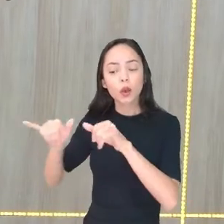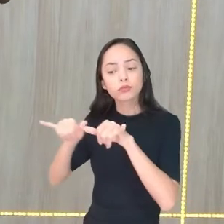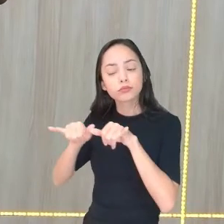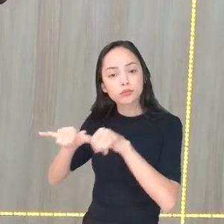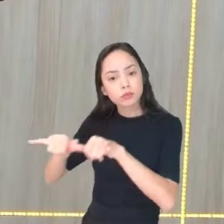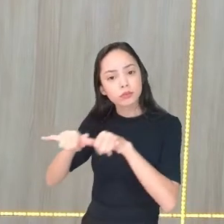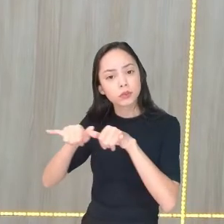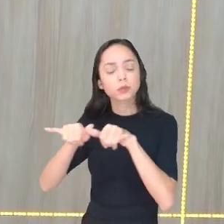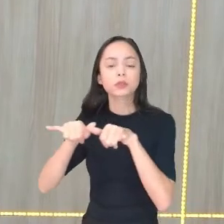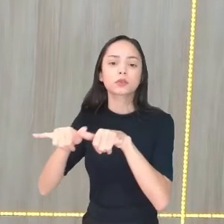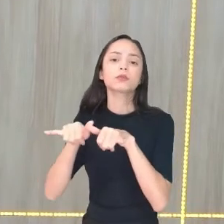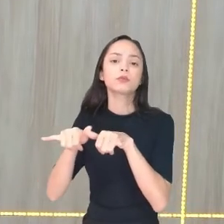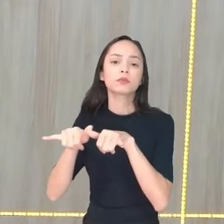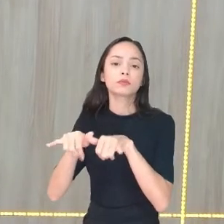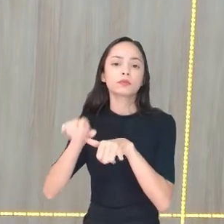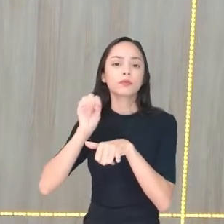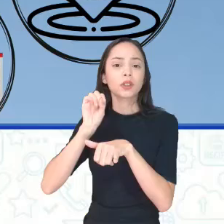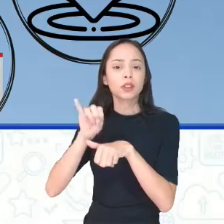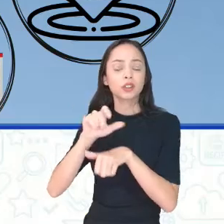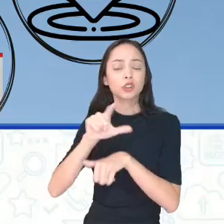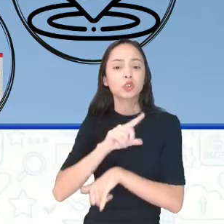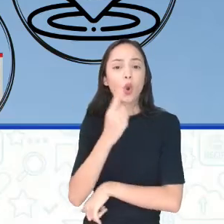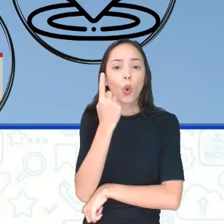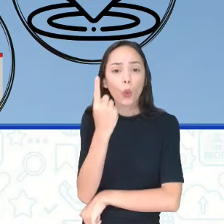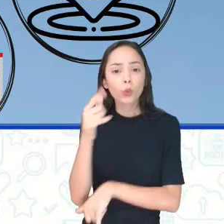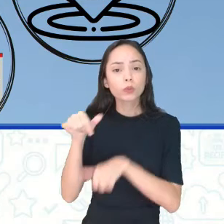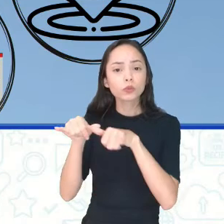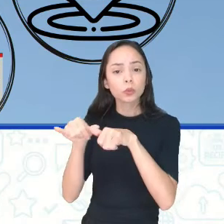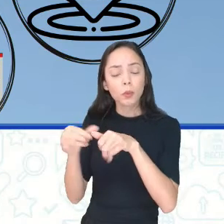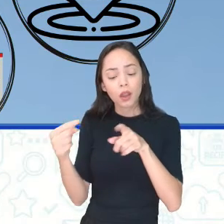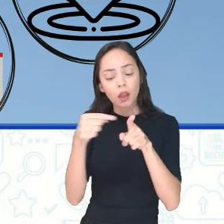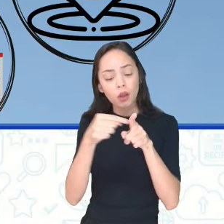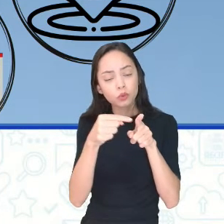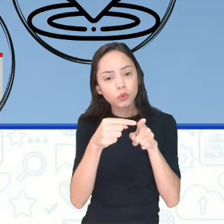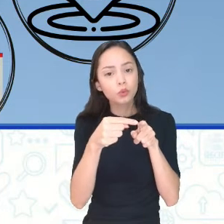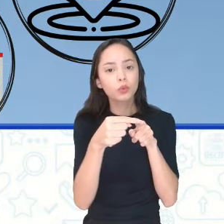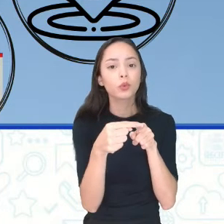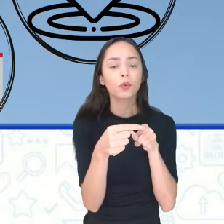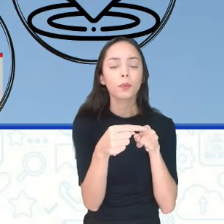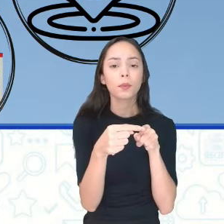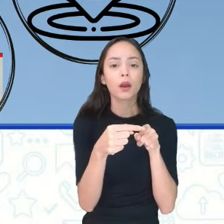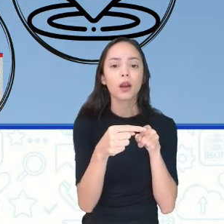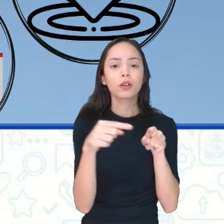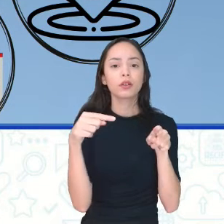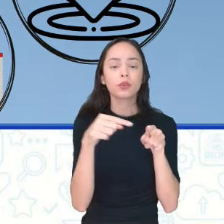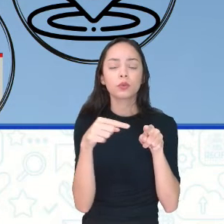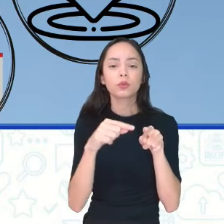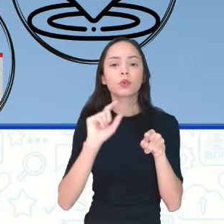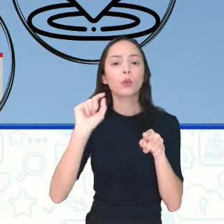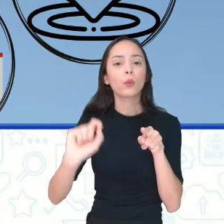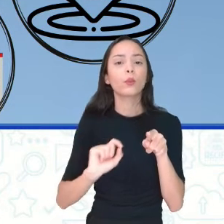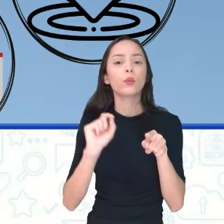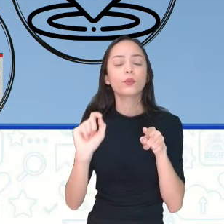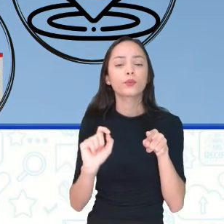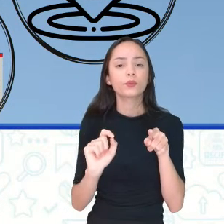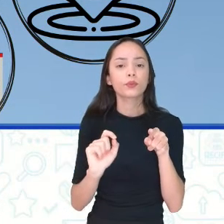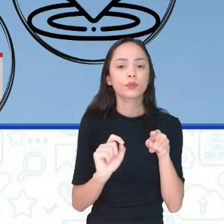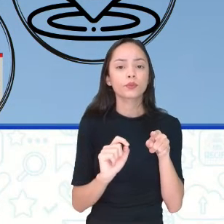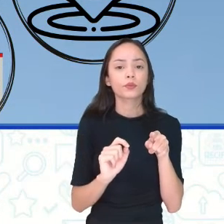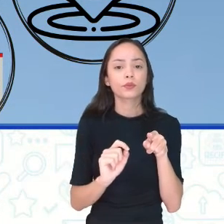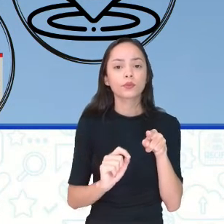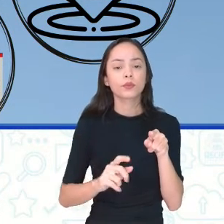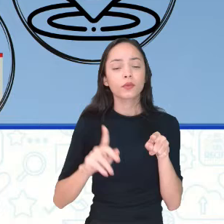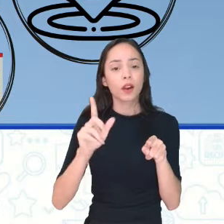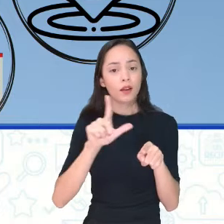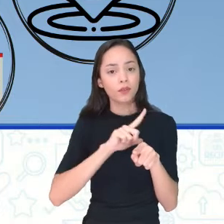supermercado. Então, se só tem um supermercado no bairro, aquele supermercado ele vai estar boa parte do tempo, vai